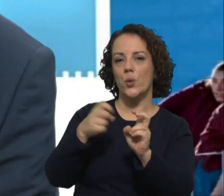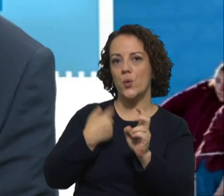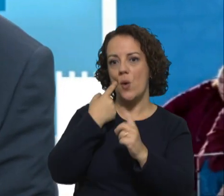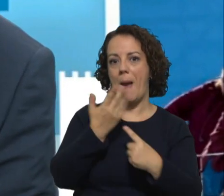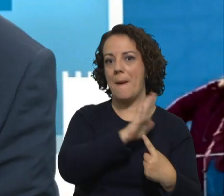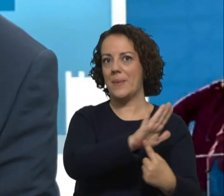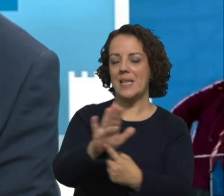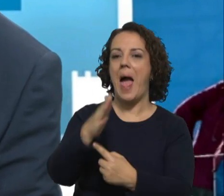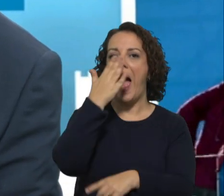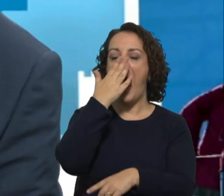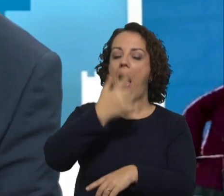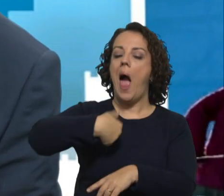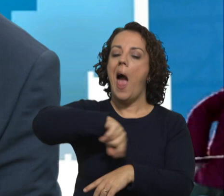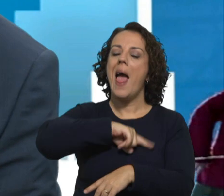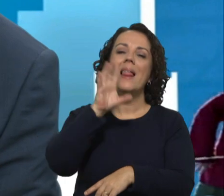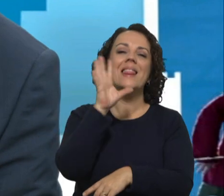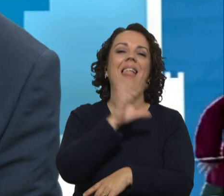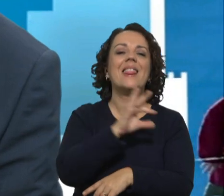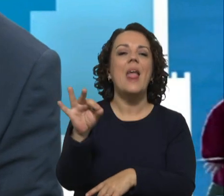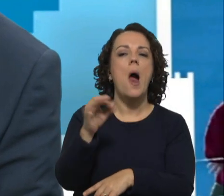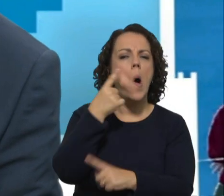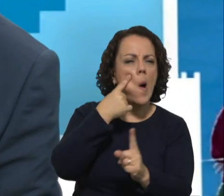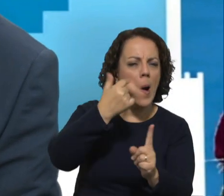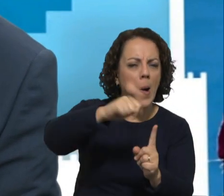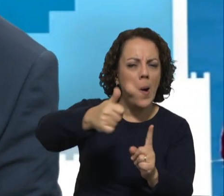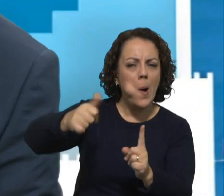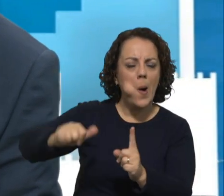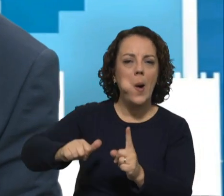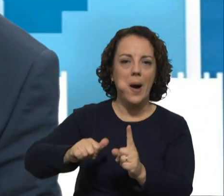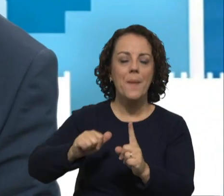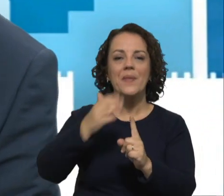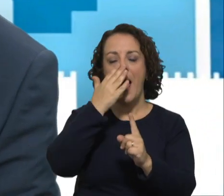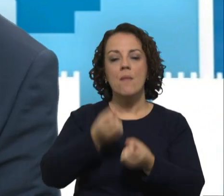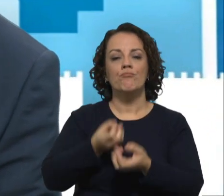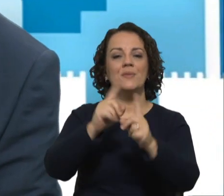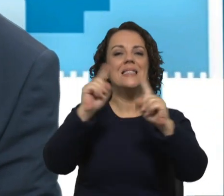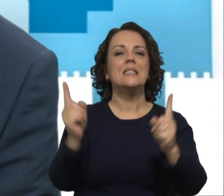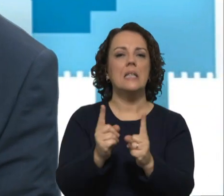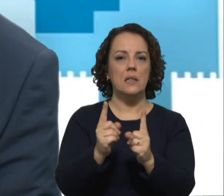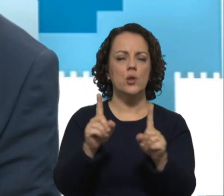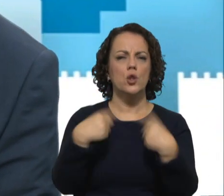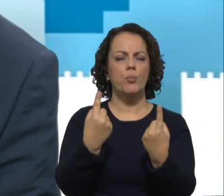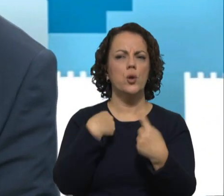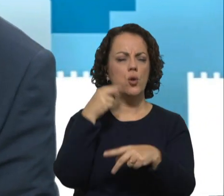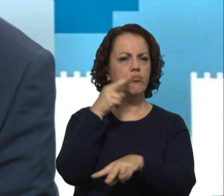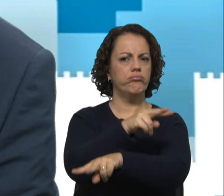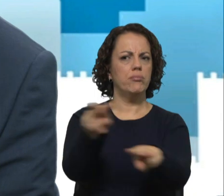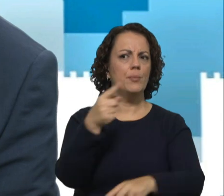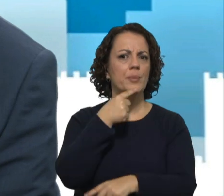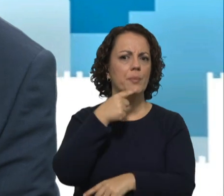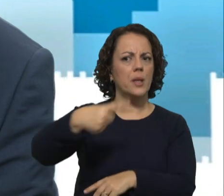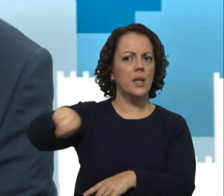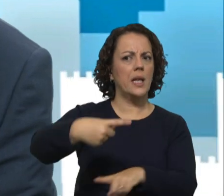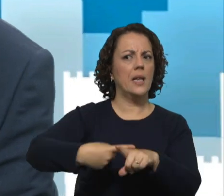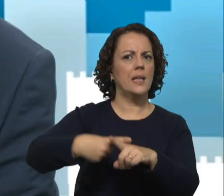basicamente cobaias da minha tentativa de oferecer uma síntese, e também percebi que havia um enorme interesse, que havia às vezes maior